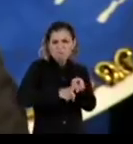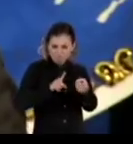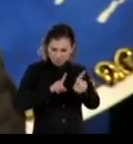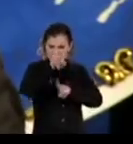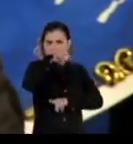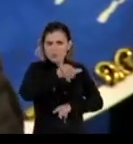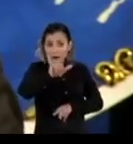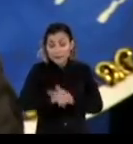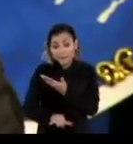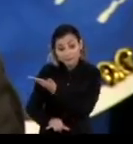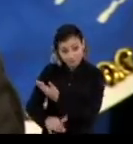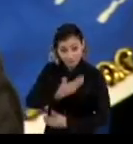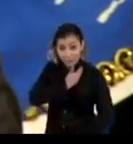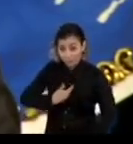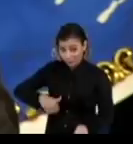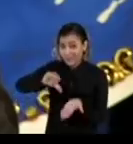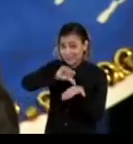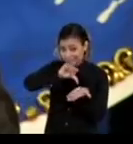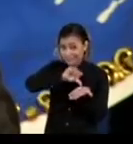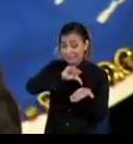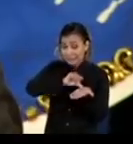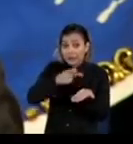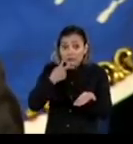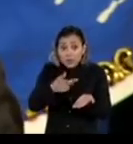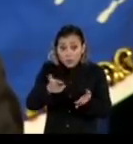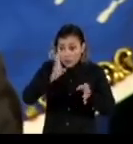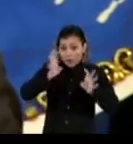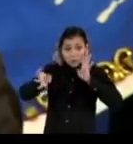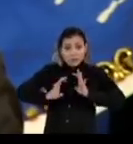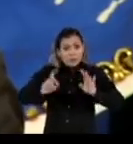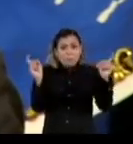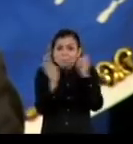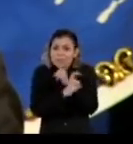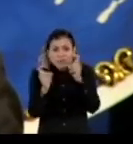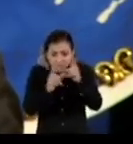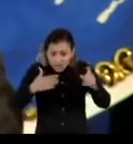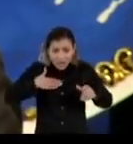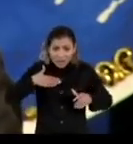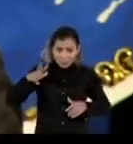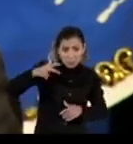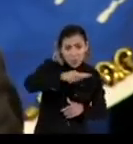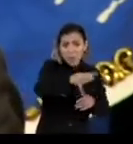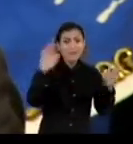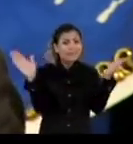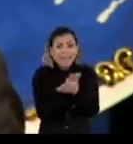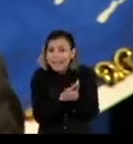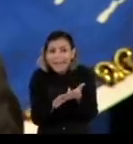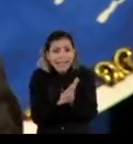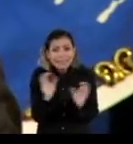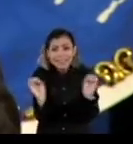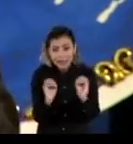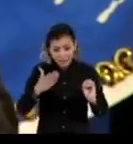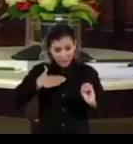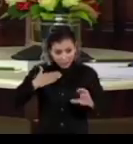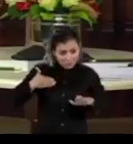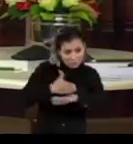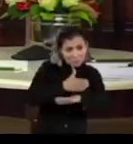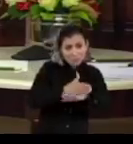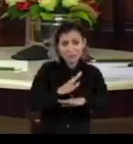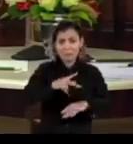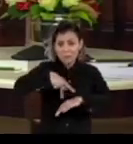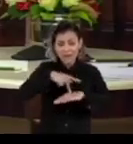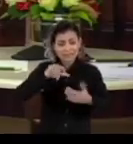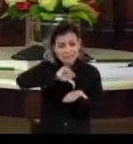O governo do Irã declarou que as acusações são mentiras sem sentido e negou qualquer participação.